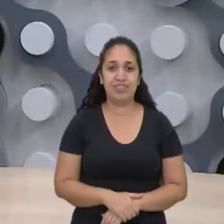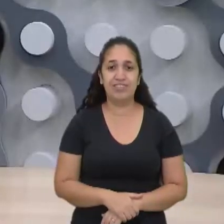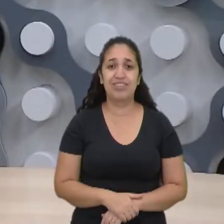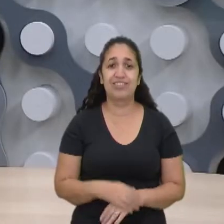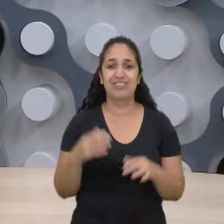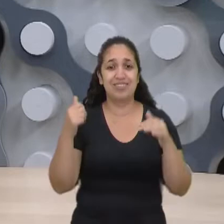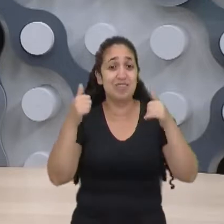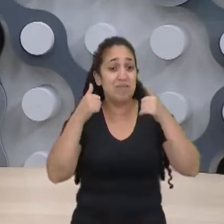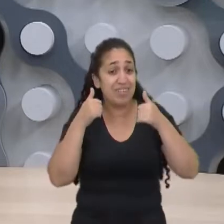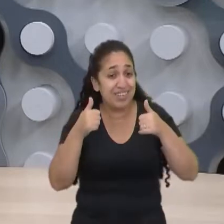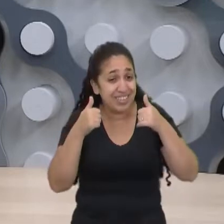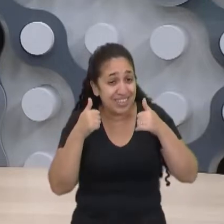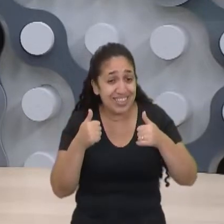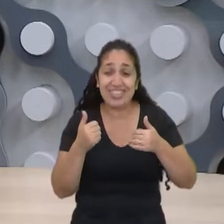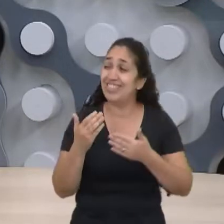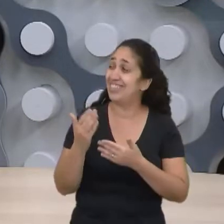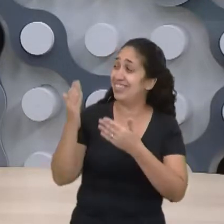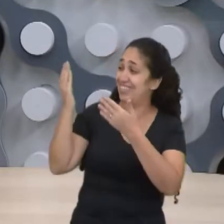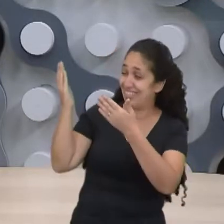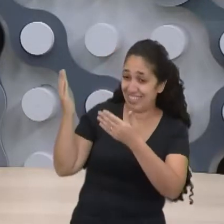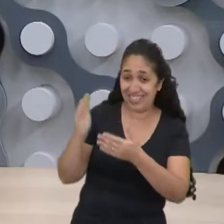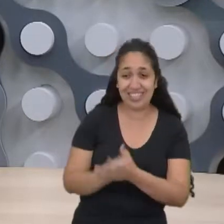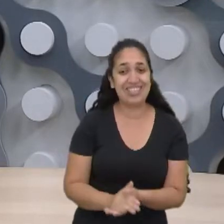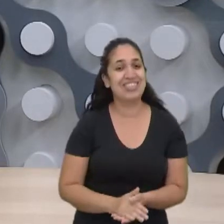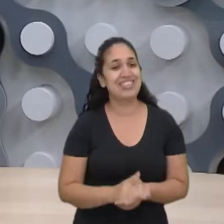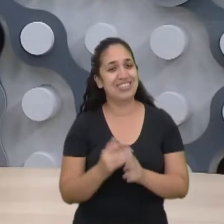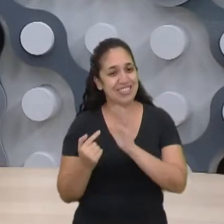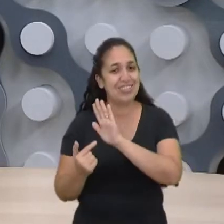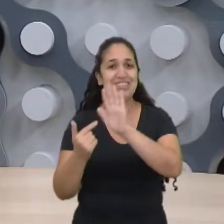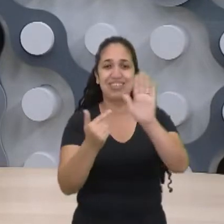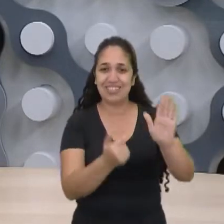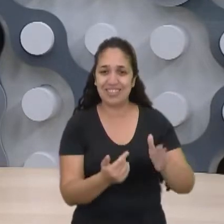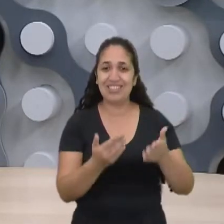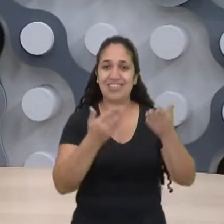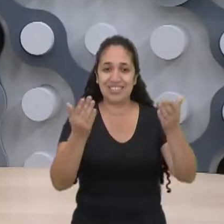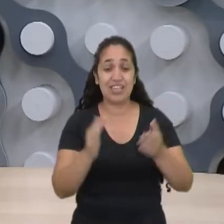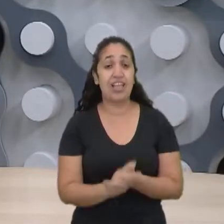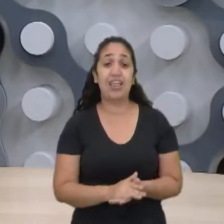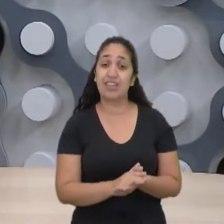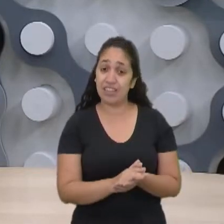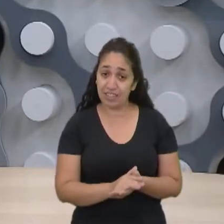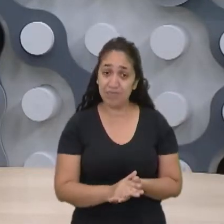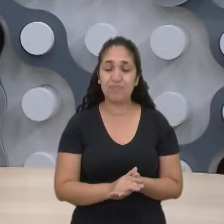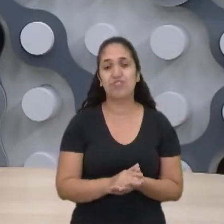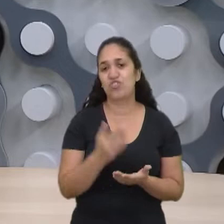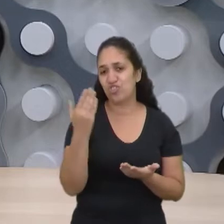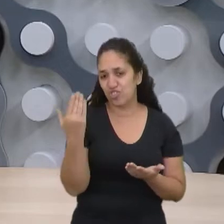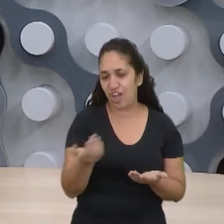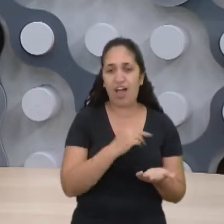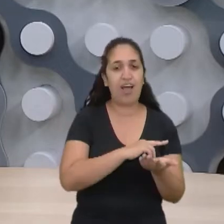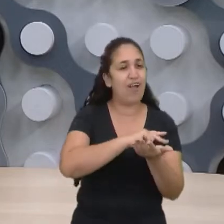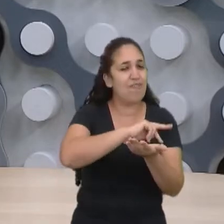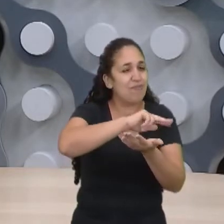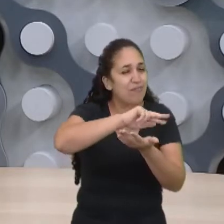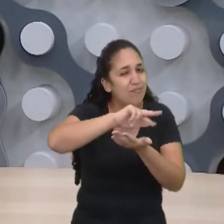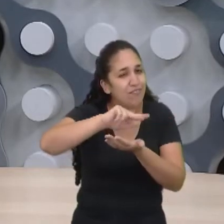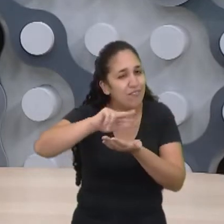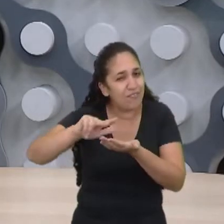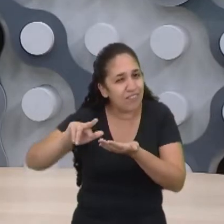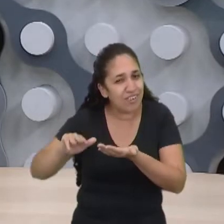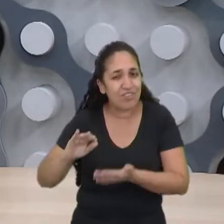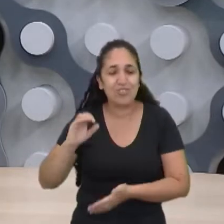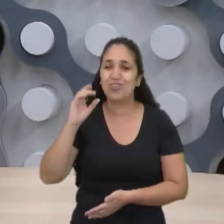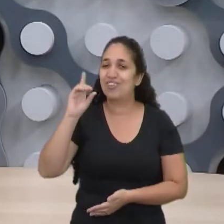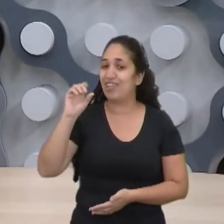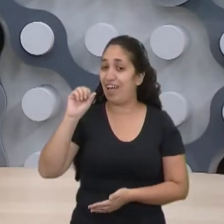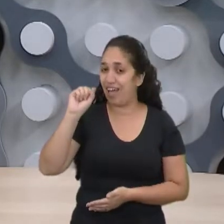Beleza, aí mais um ODS aí apresentado para vocês aí, nesse componente aí, né? Eu já passei diversos ODSs que fazem